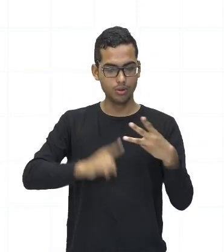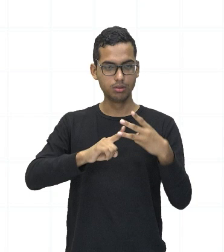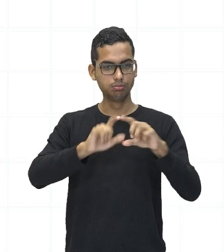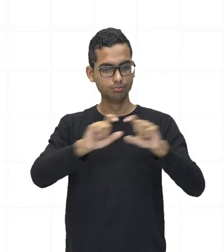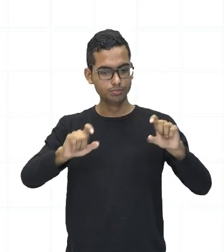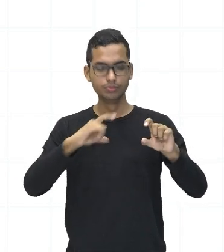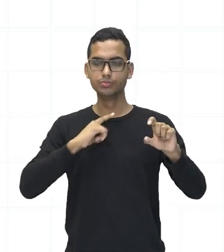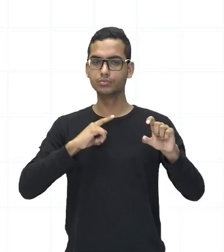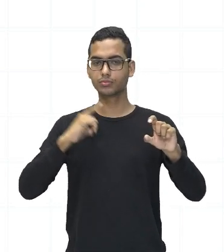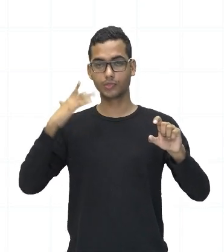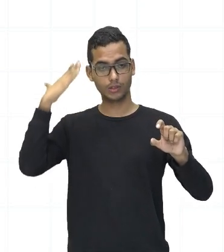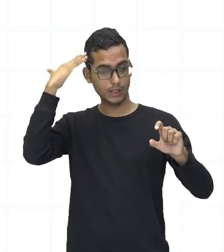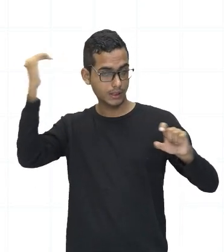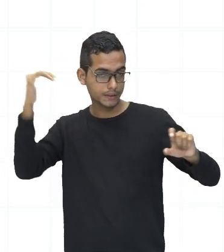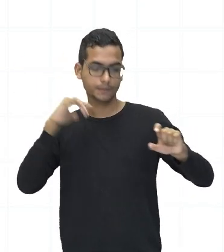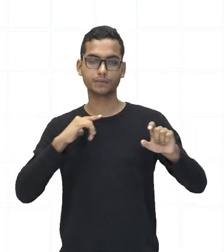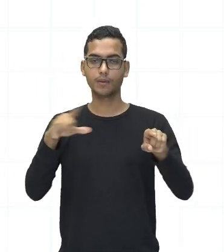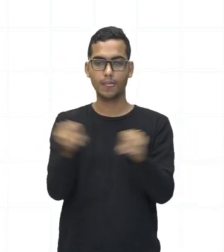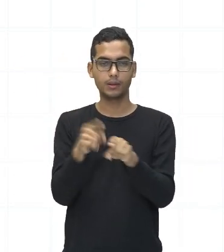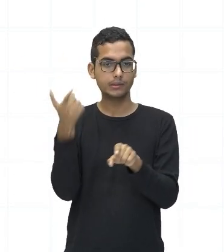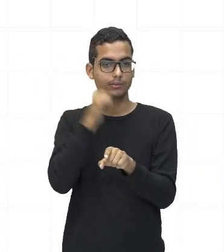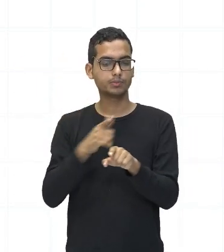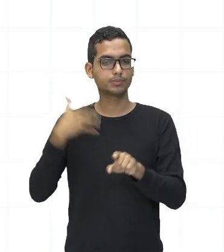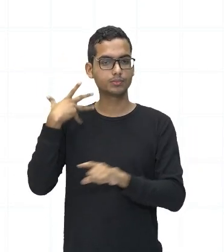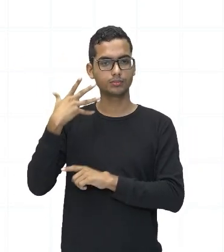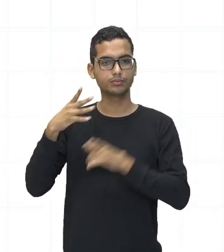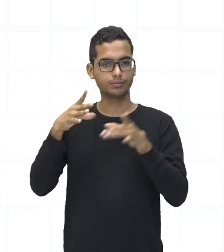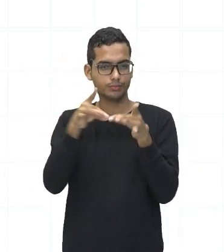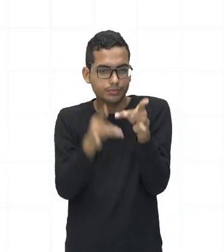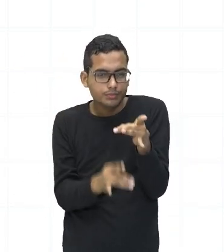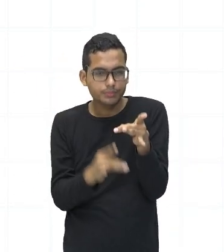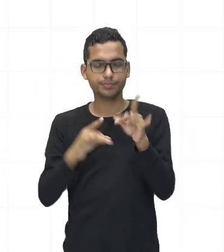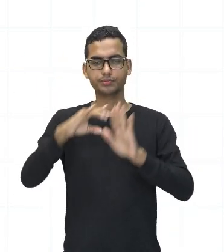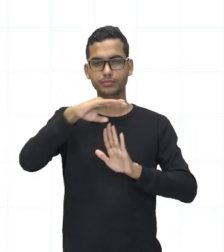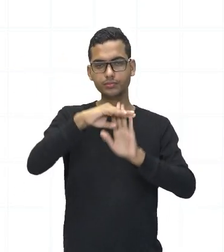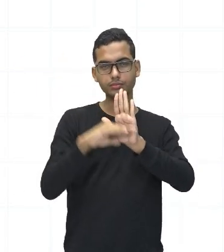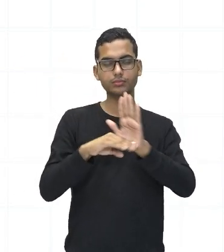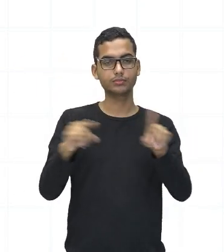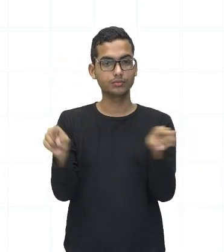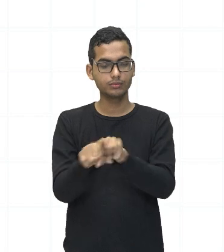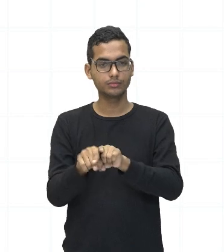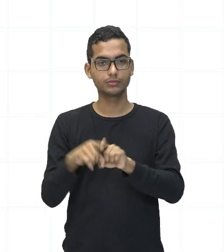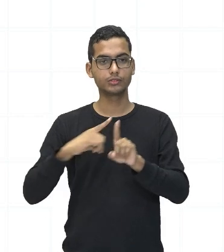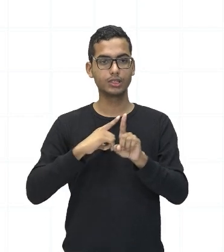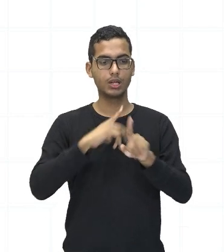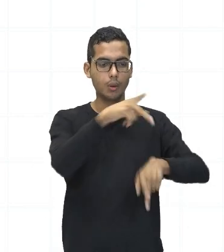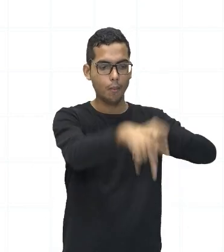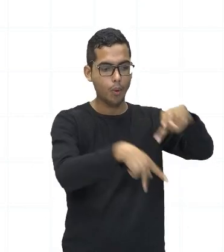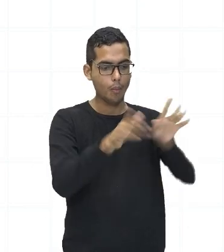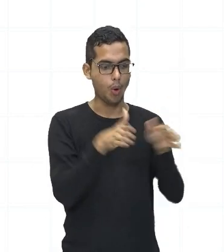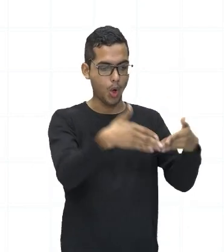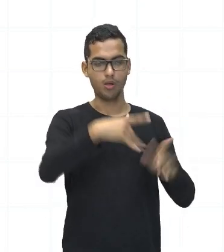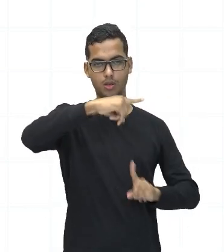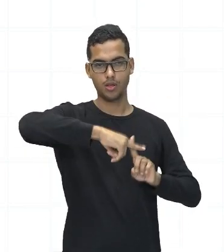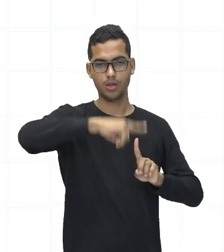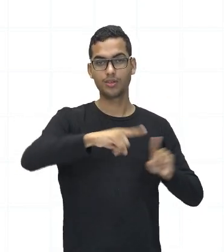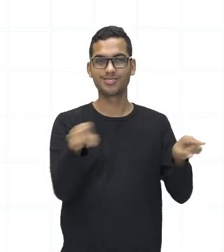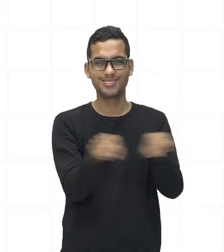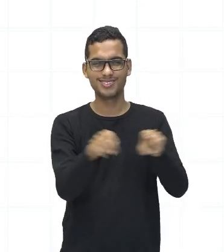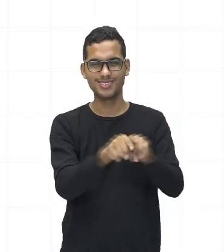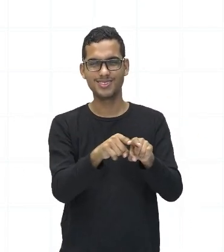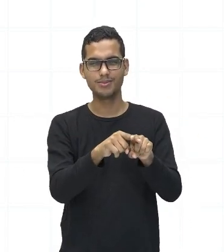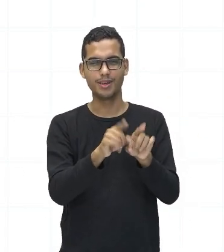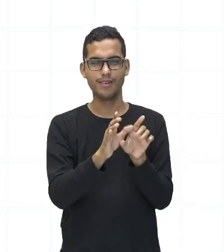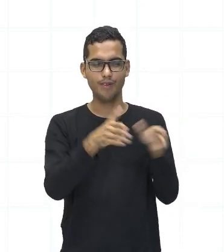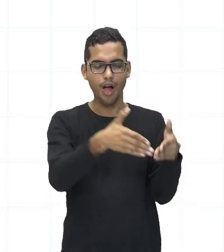para fazer o seu discurso persuasivo. Leva em consideração o seu público-alvo, certo? Né? Para quem o texto é